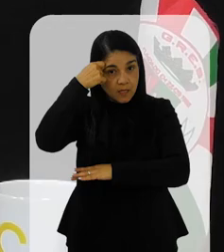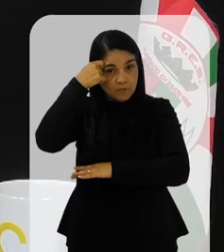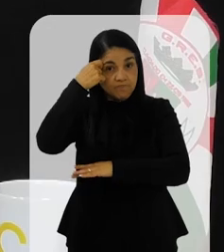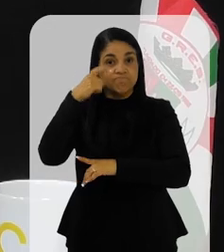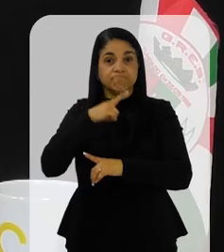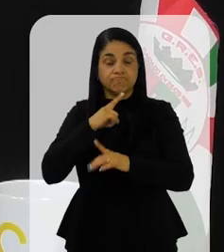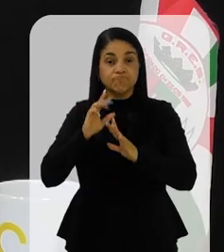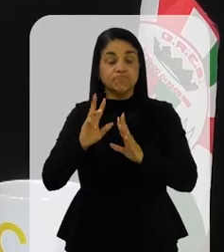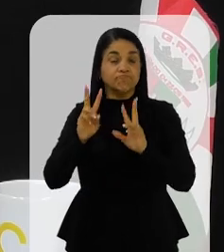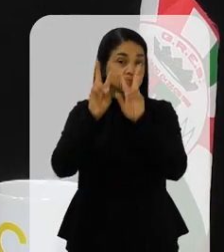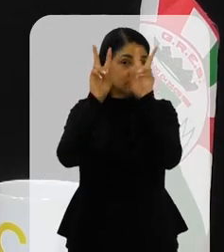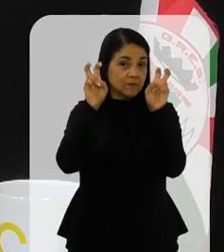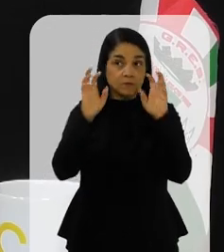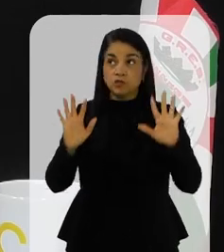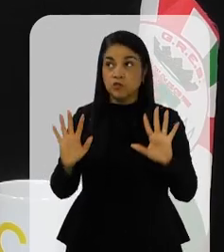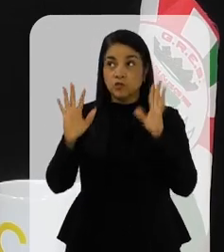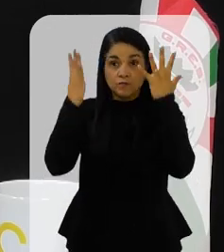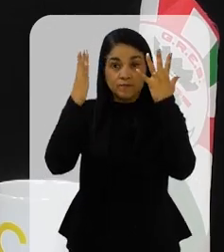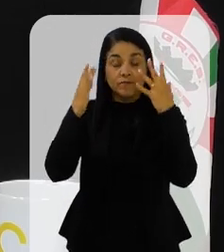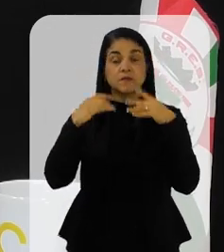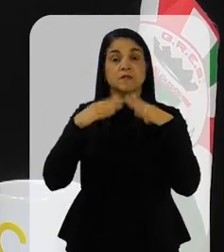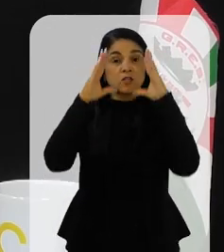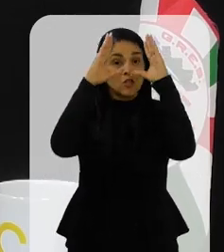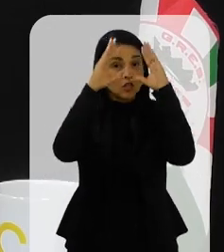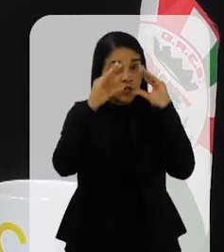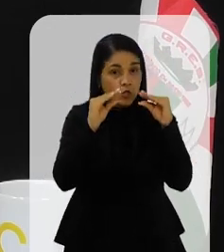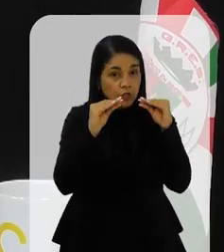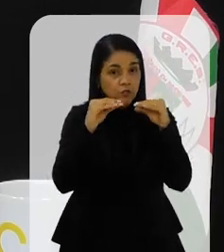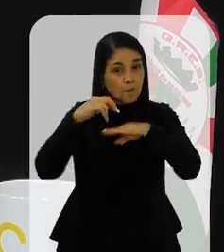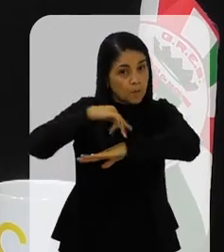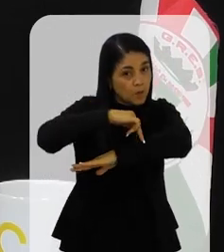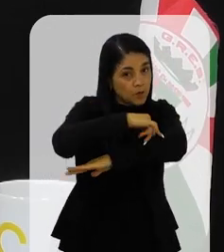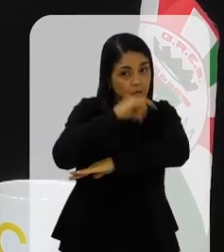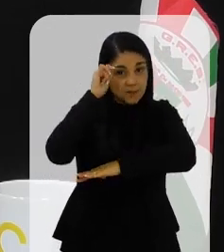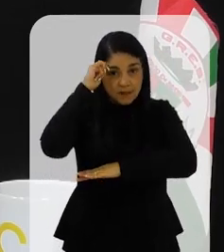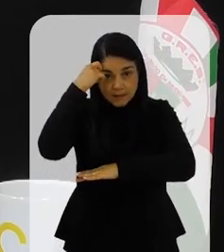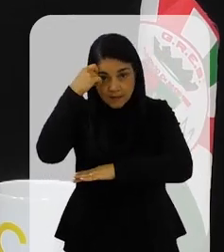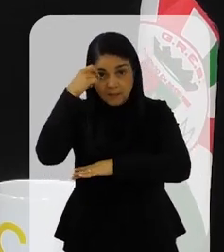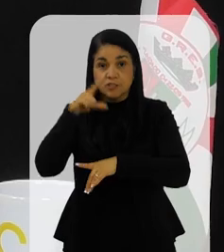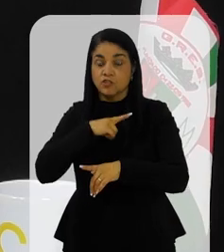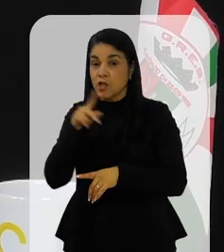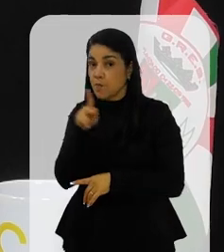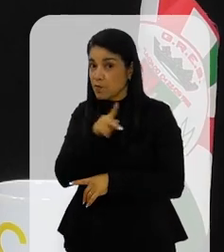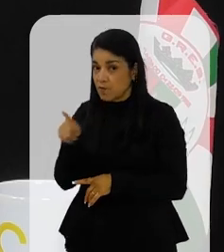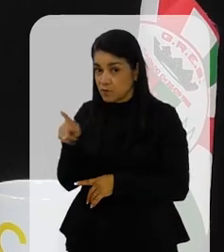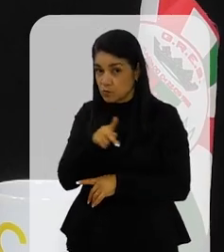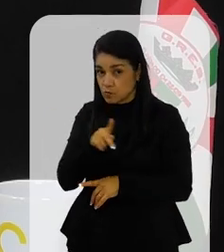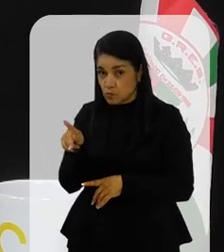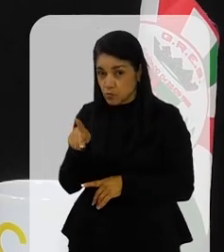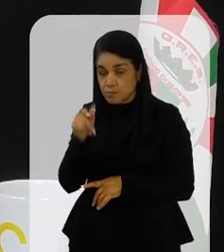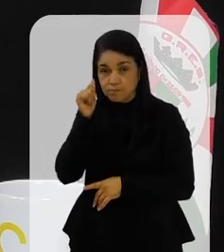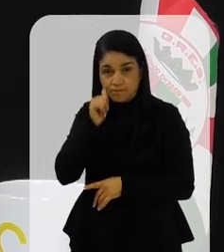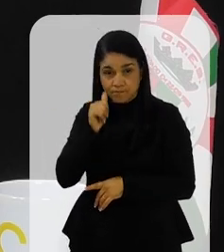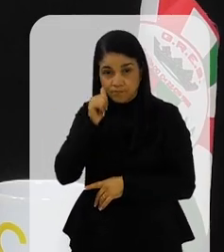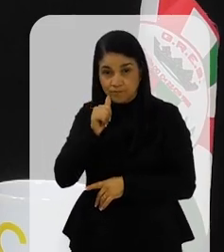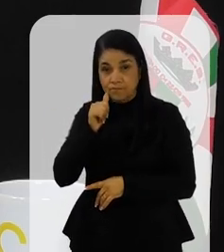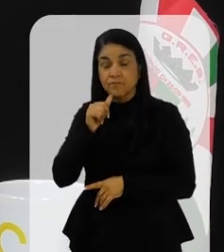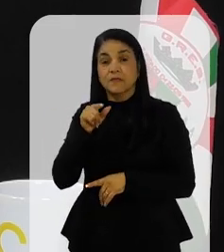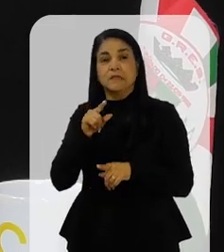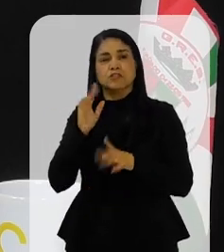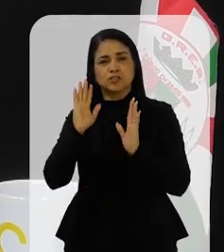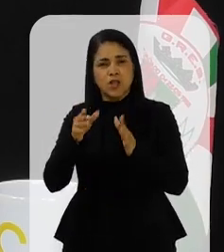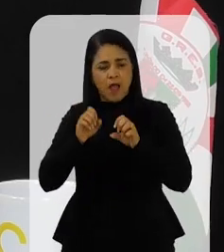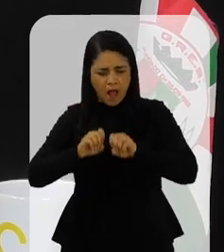Beleza Negra. Já integrante do Aguibara tinha a professora Anailda, que já dava aula